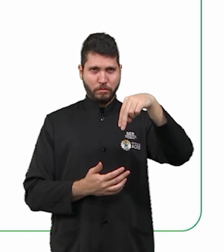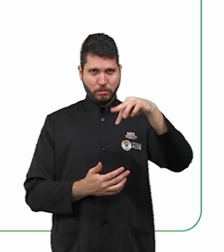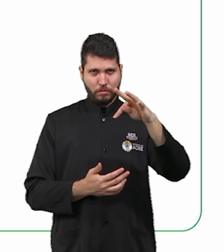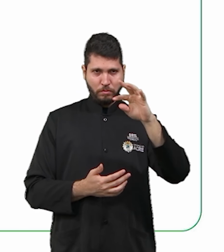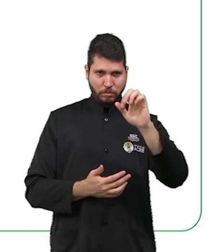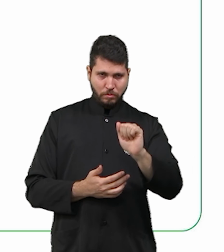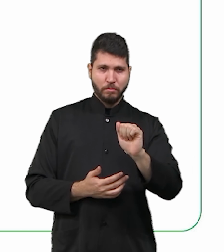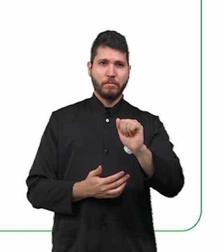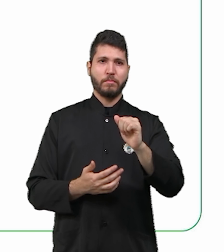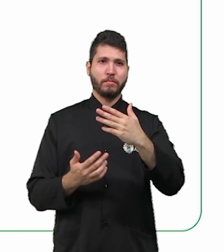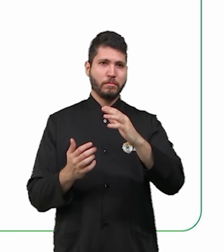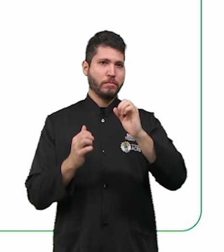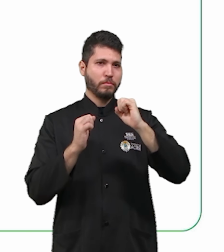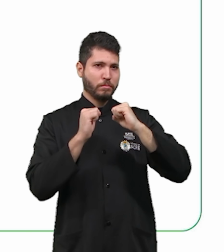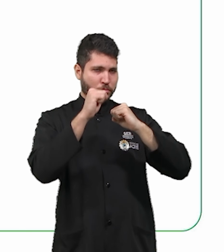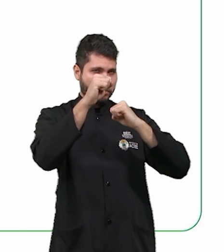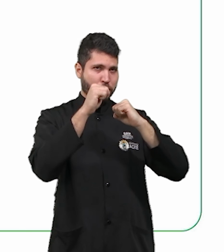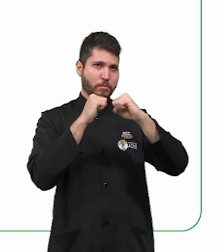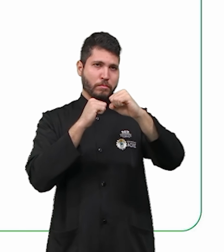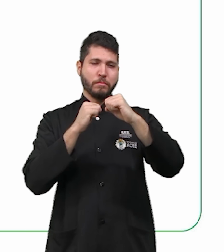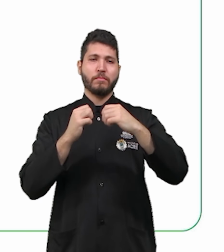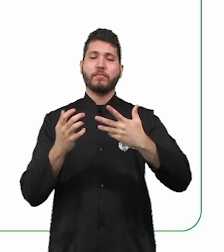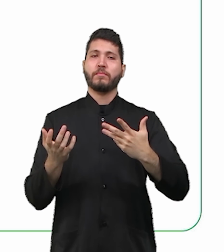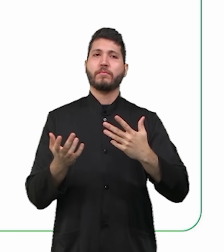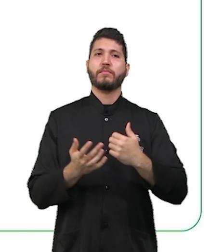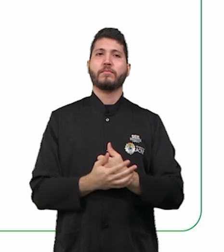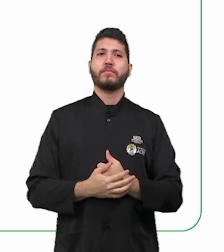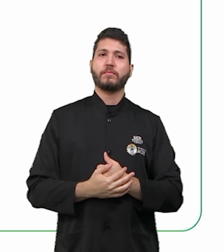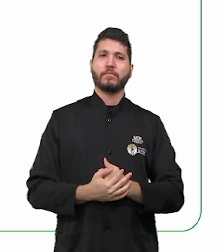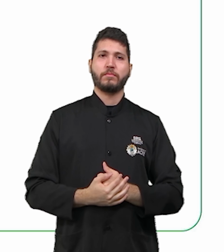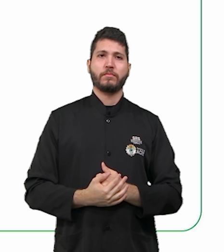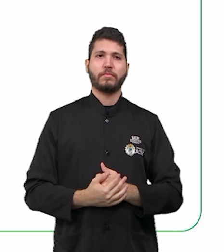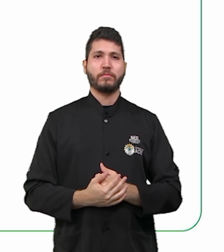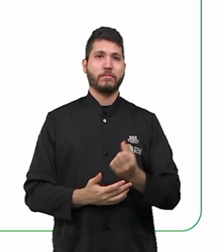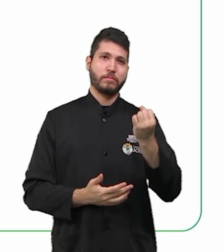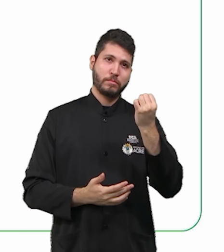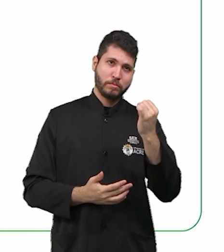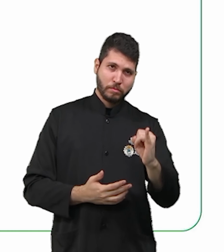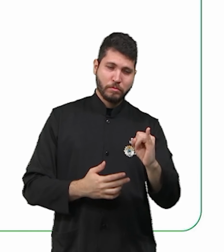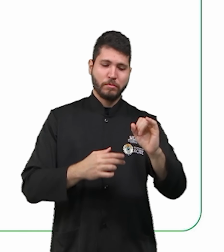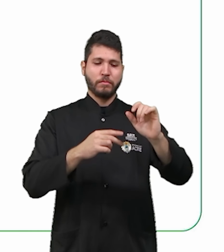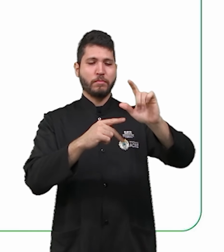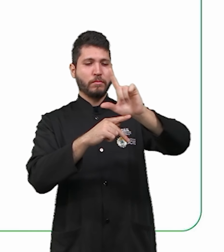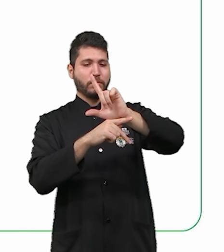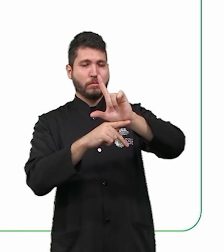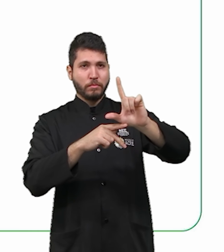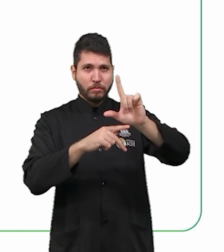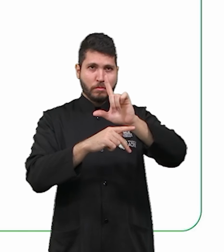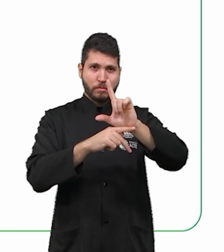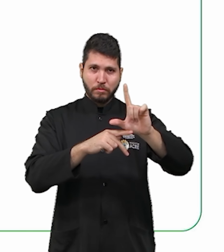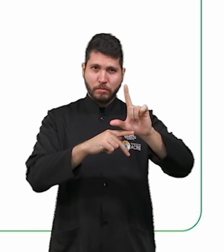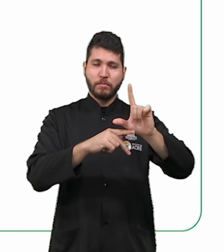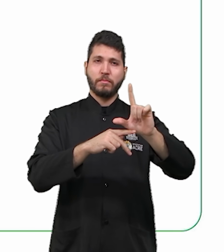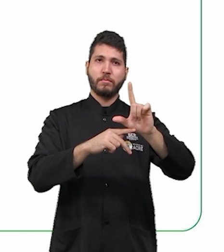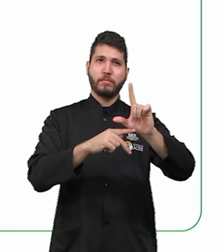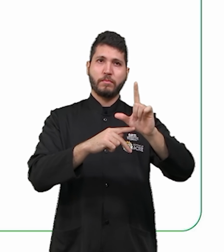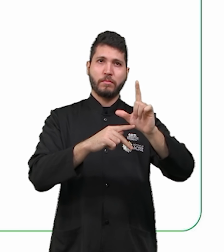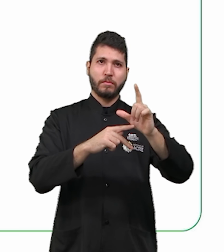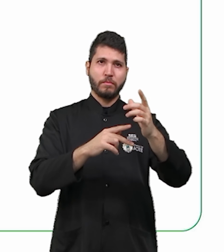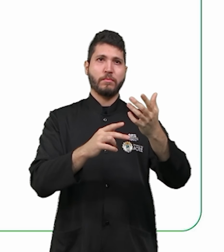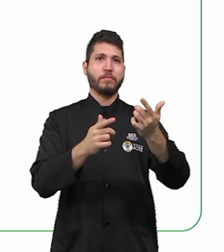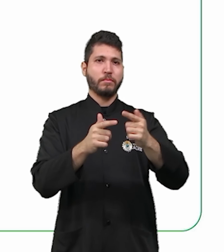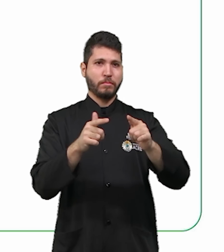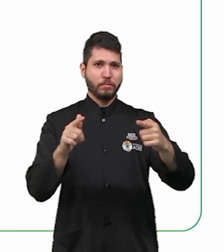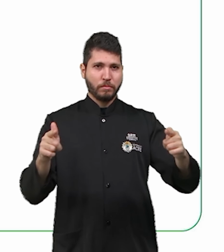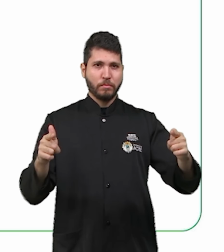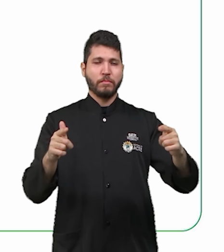Me encanta la dança. E quando os nomes estiverem no plural, aquilo que eu gosto estiver no plural, eu vou usar a forma